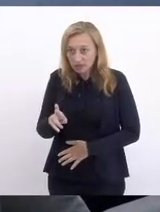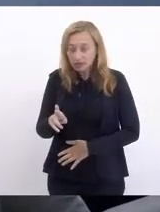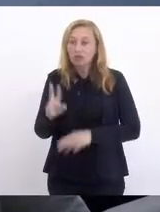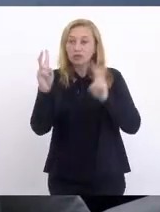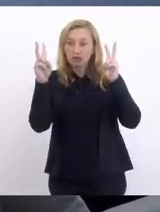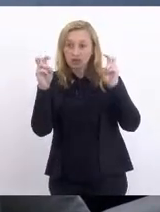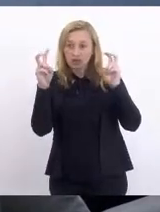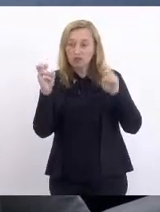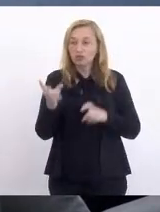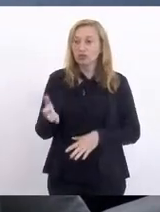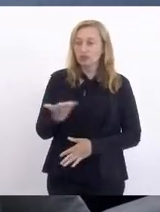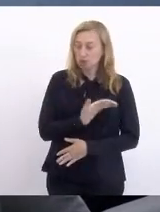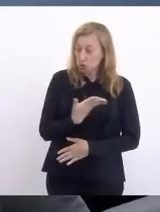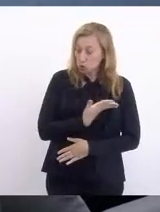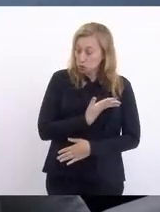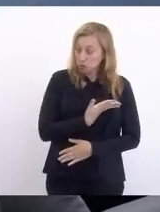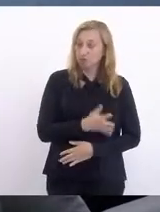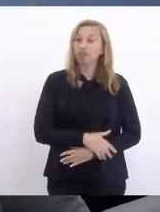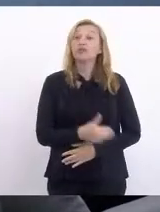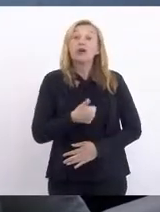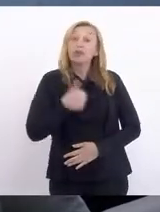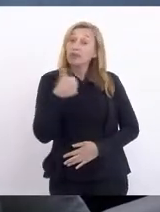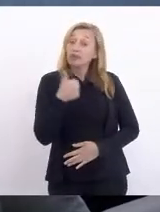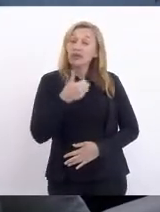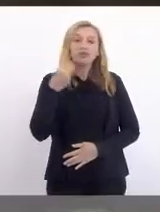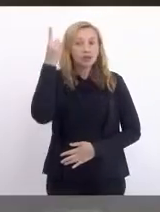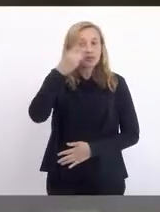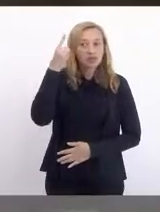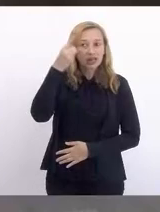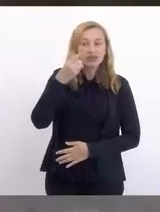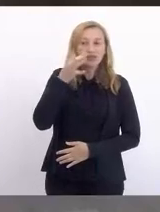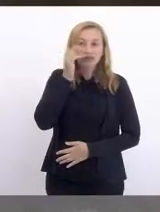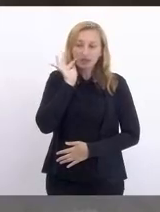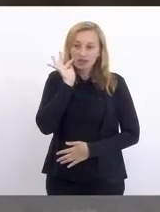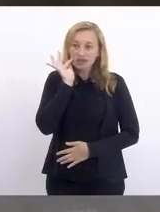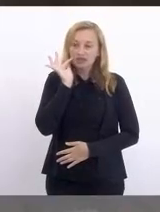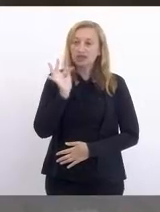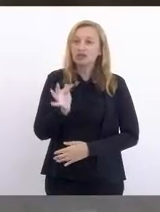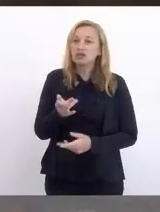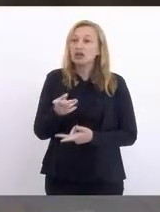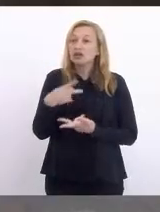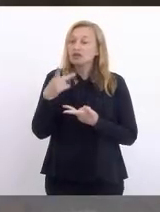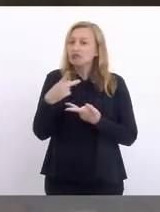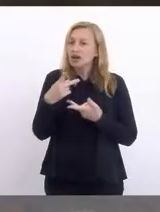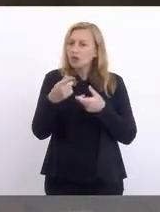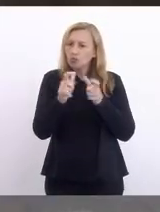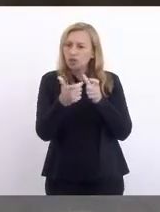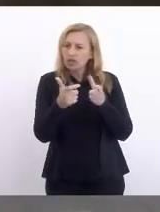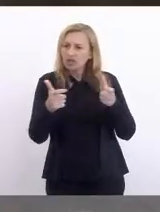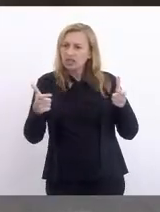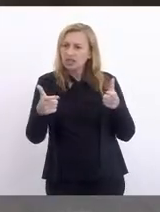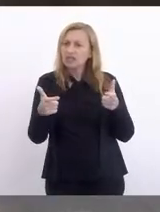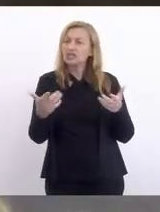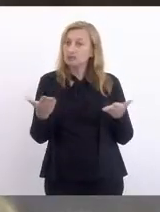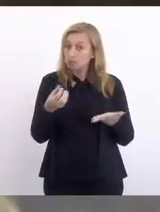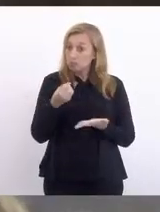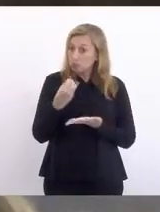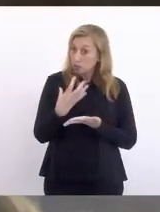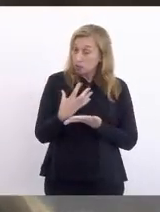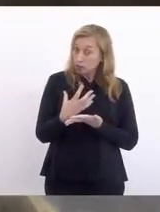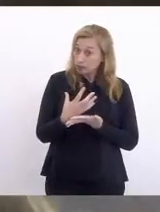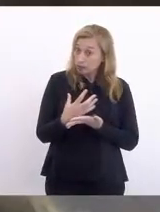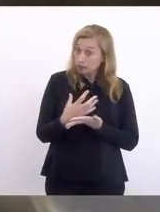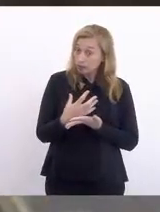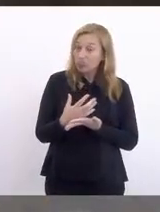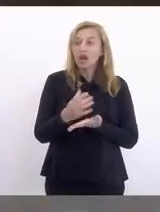às questões dos colegas primeiro o deputado pronto Serafina e faz aqui uma explanação muito pertinente